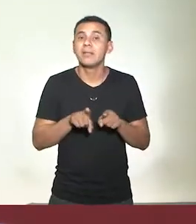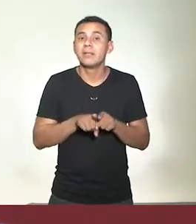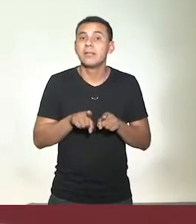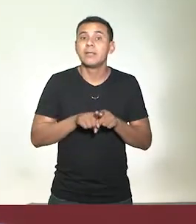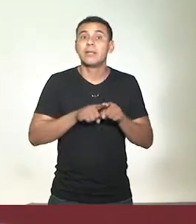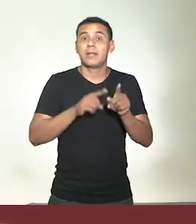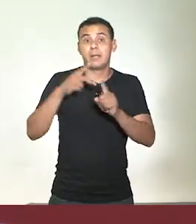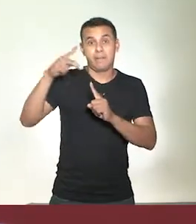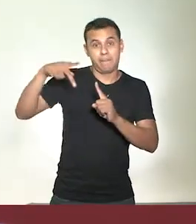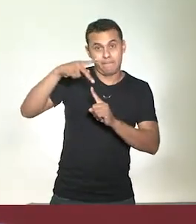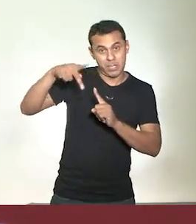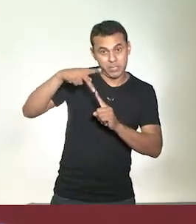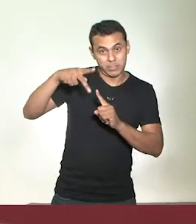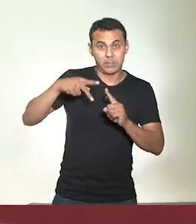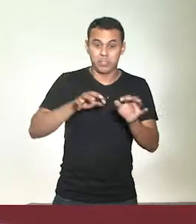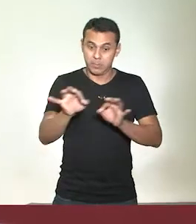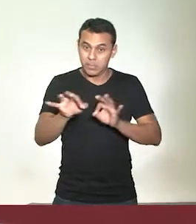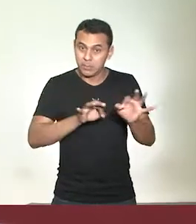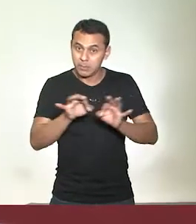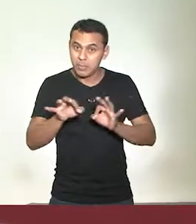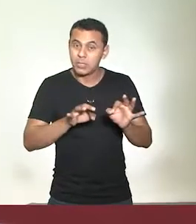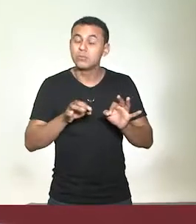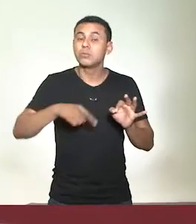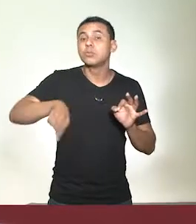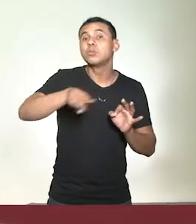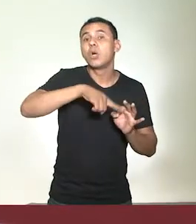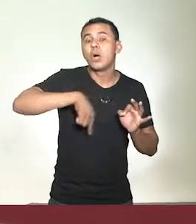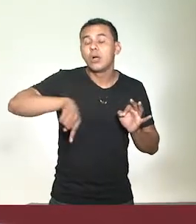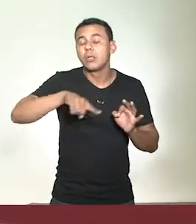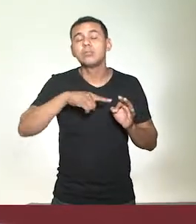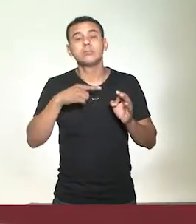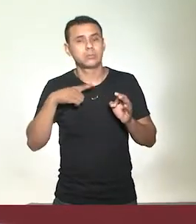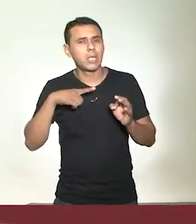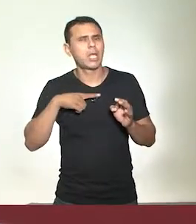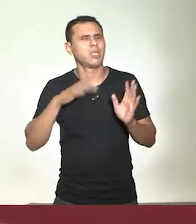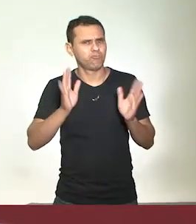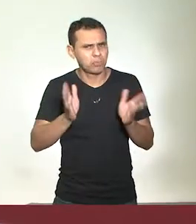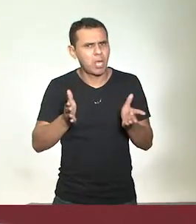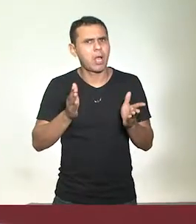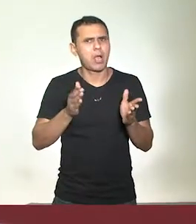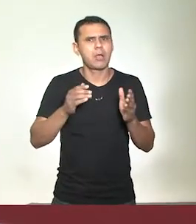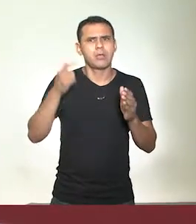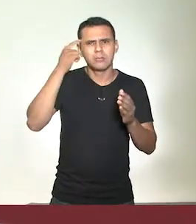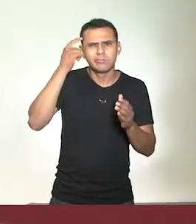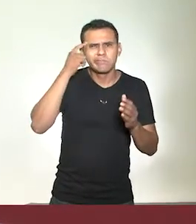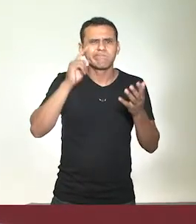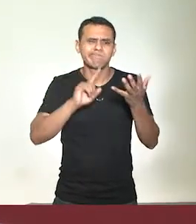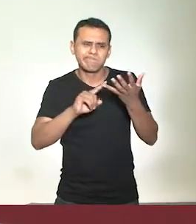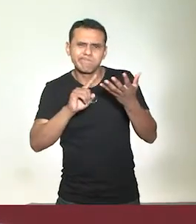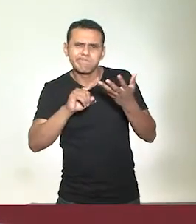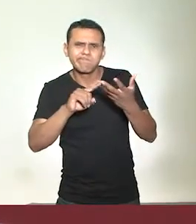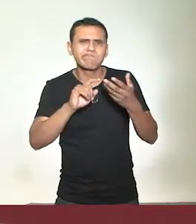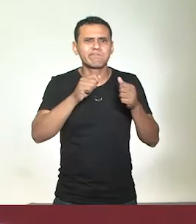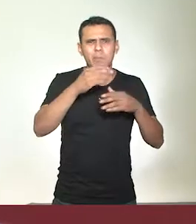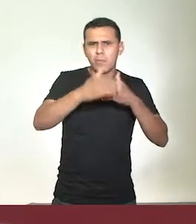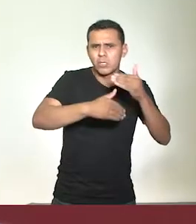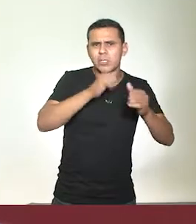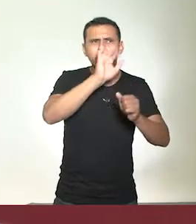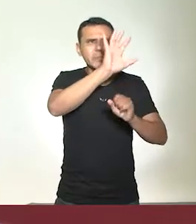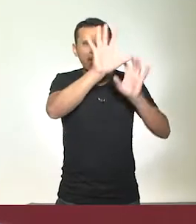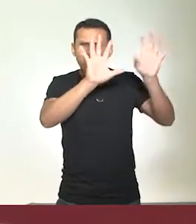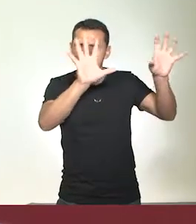da planejamento especificamente nós estamos fazendo um mapeamento dos processos